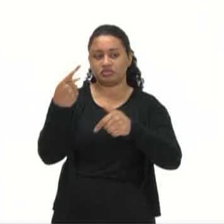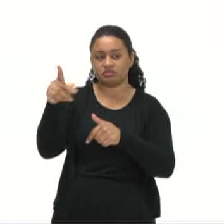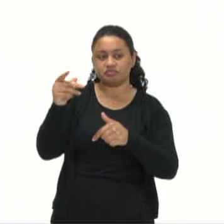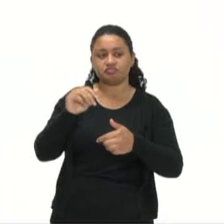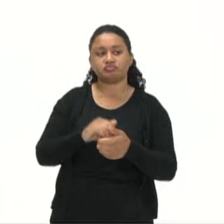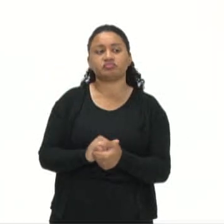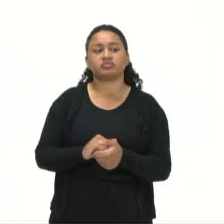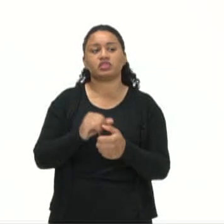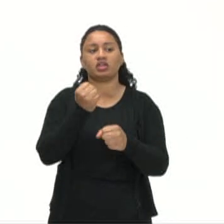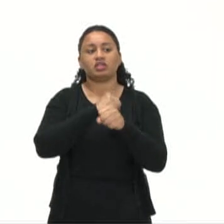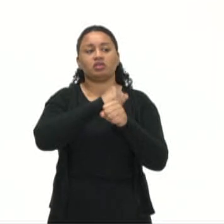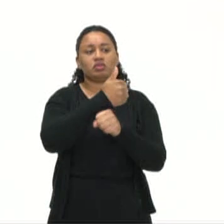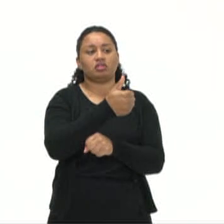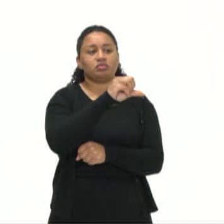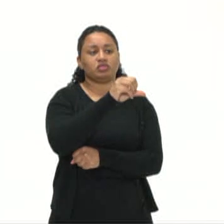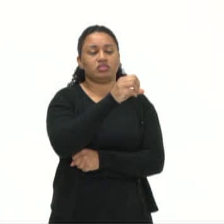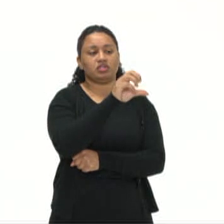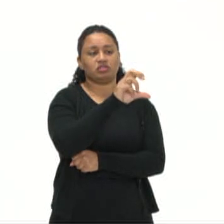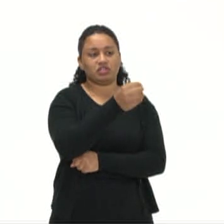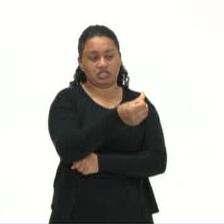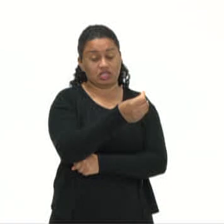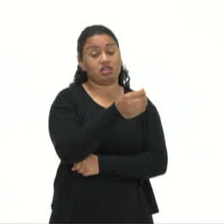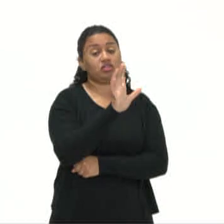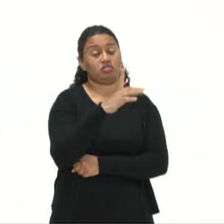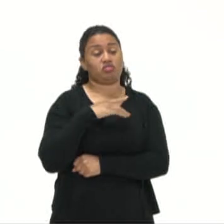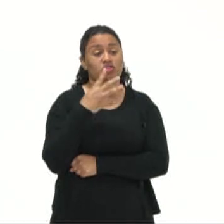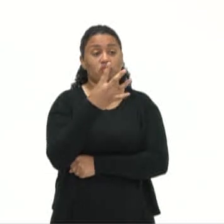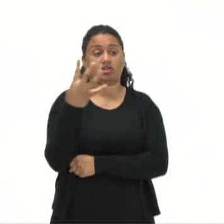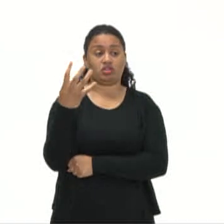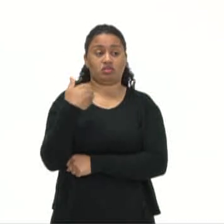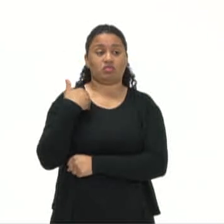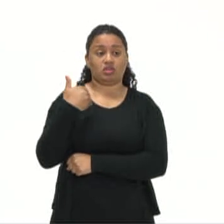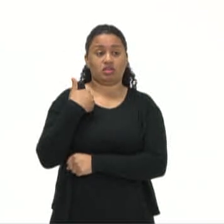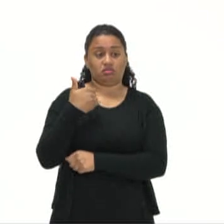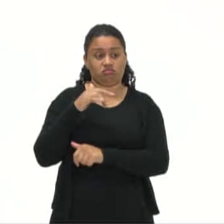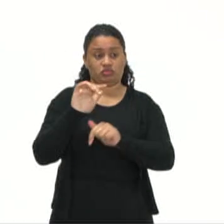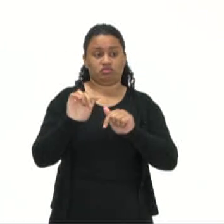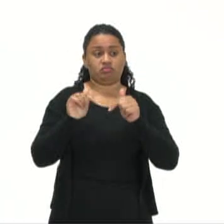de 56 aos 44 anos de idade, Jackson Pollock se envolve no acidente.